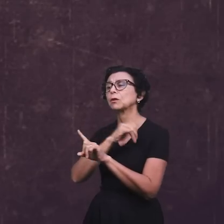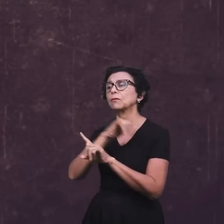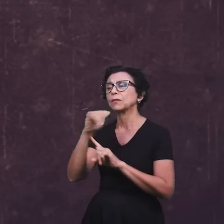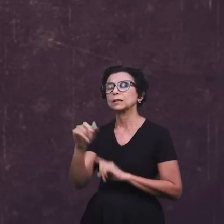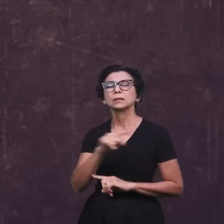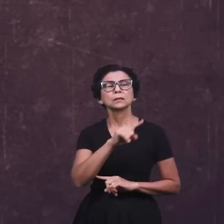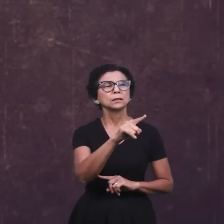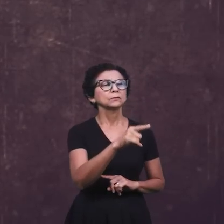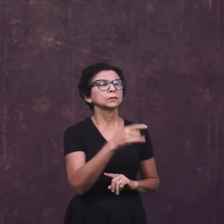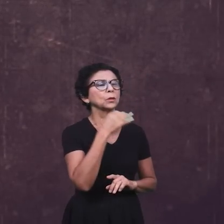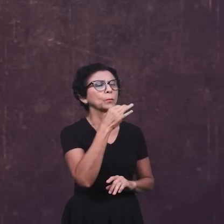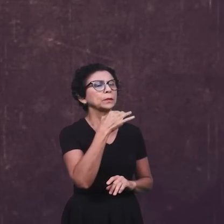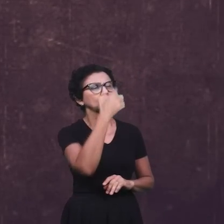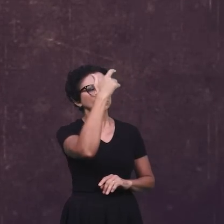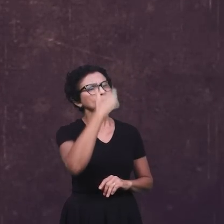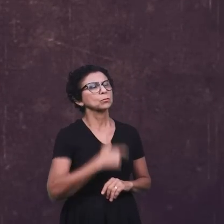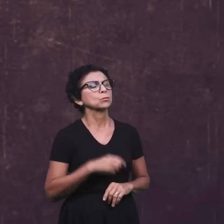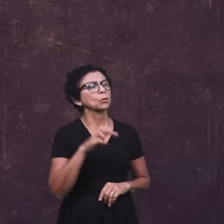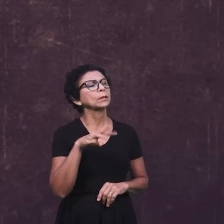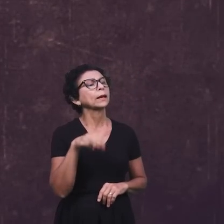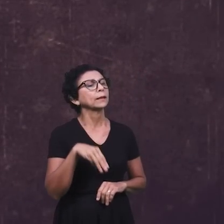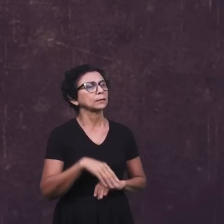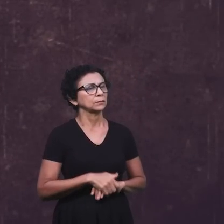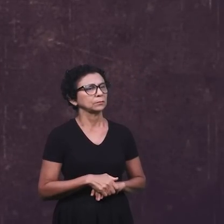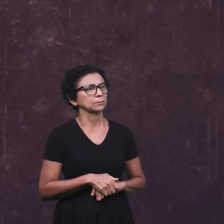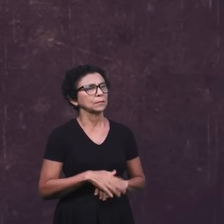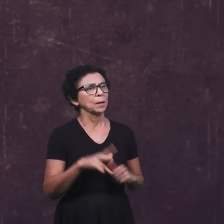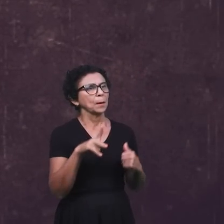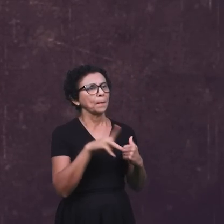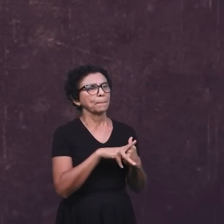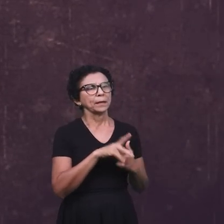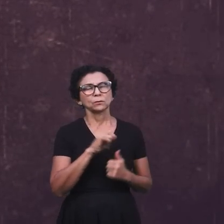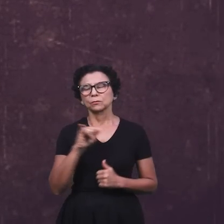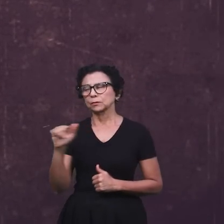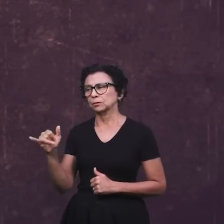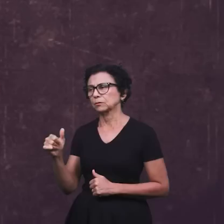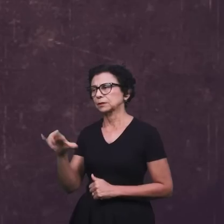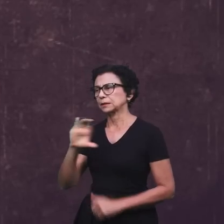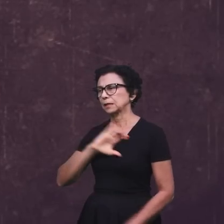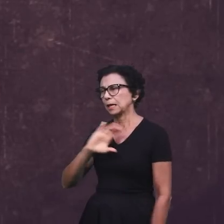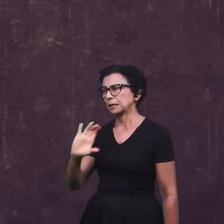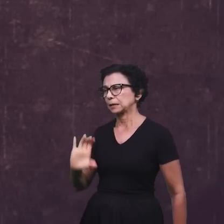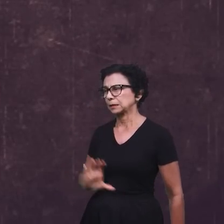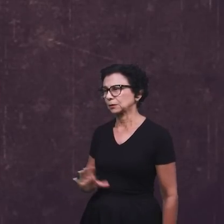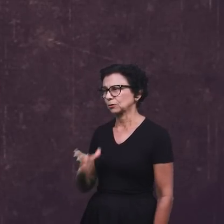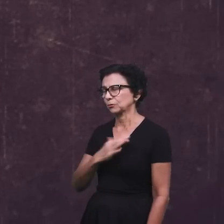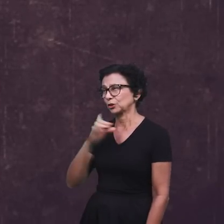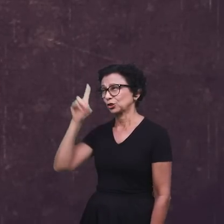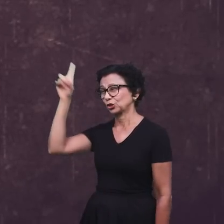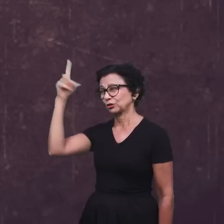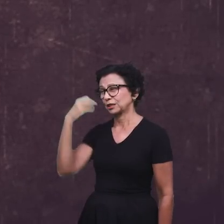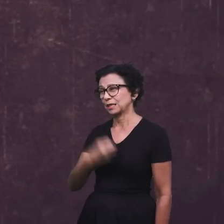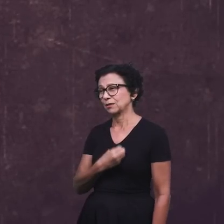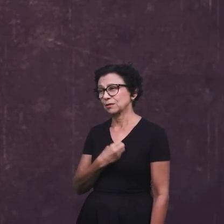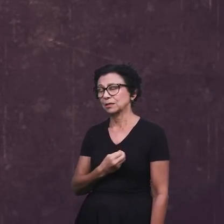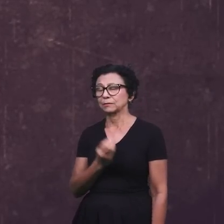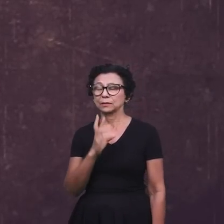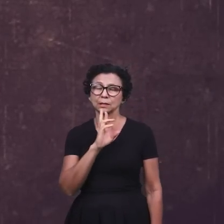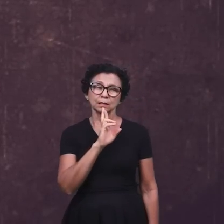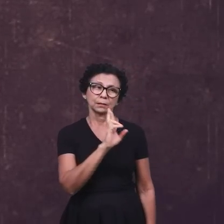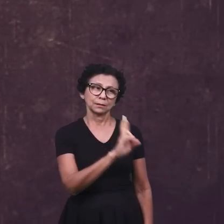que eu sou? E Simão Pedro respondendo disse: tu és o Cristo, o Filho do Deus vivo. E Jesus respondendo